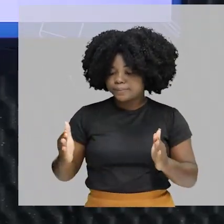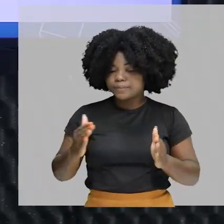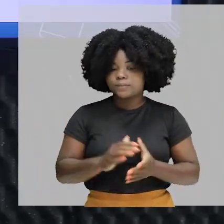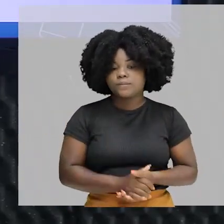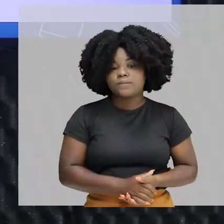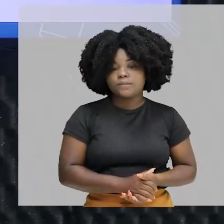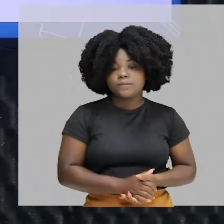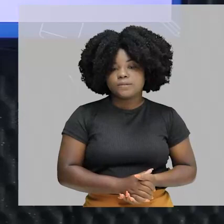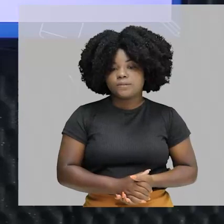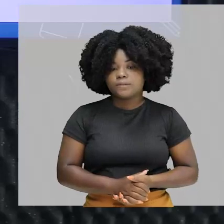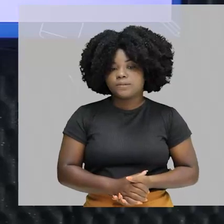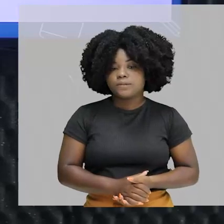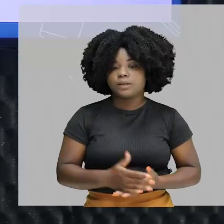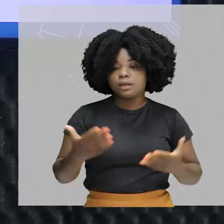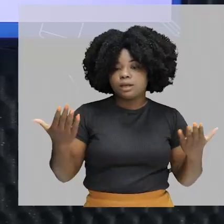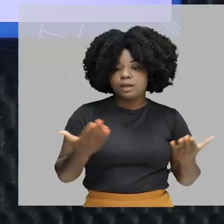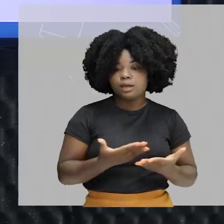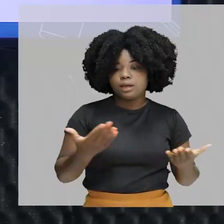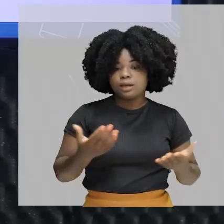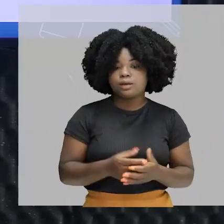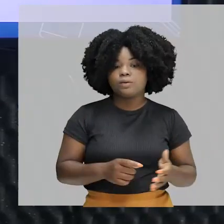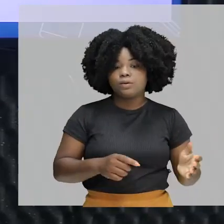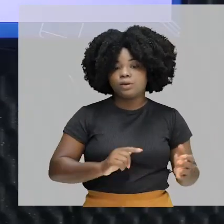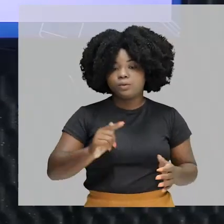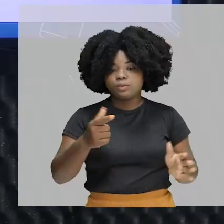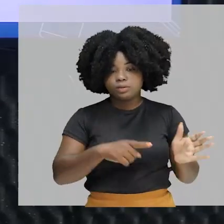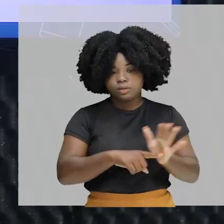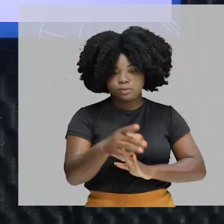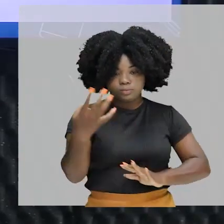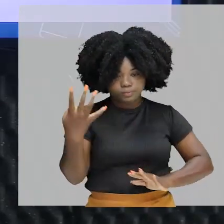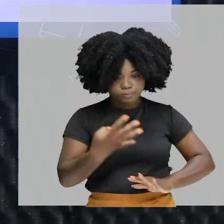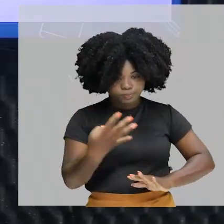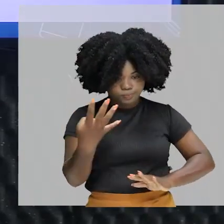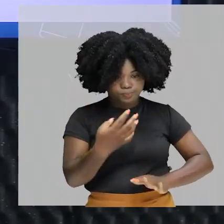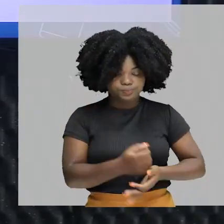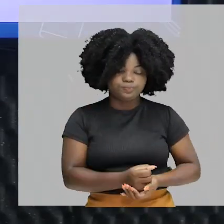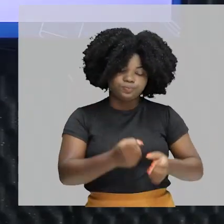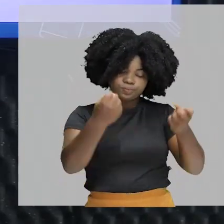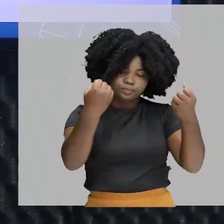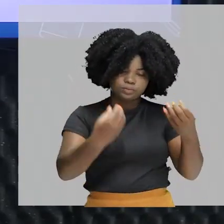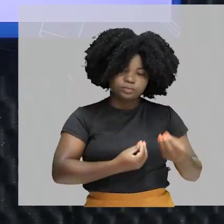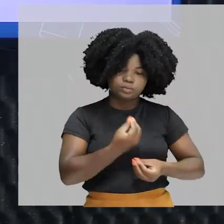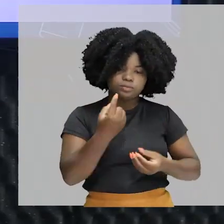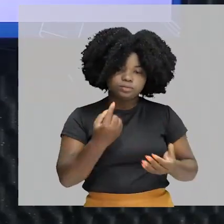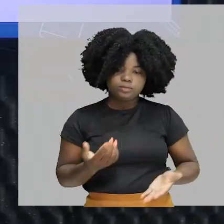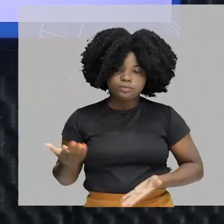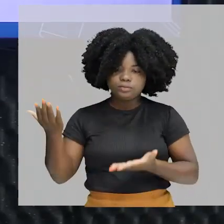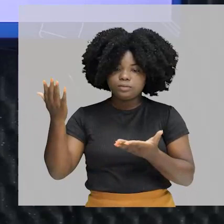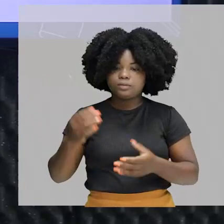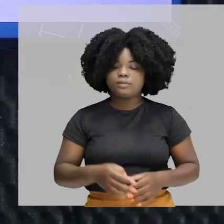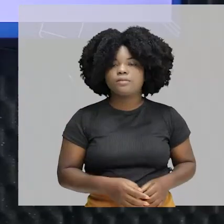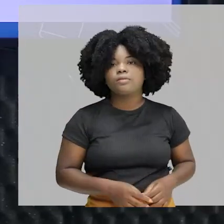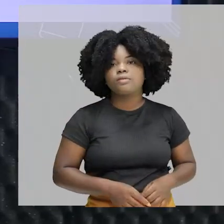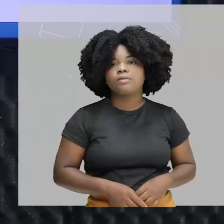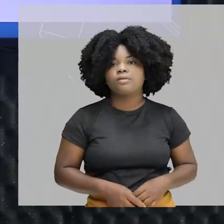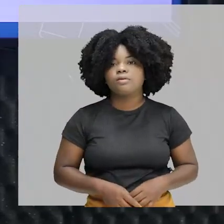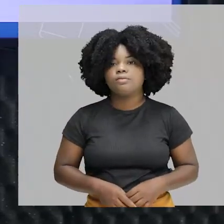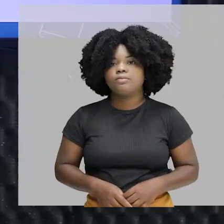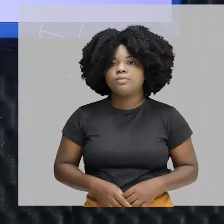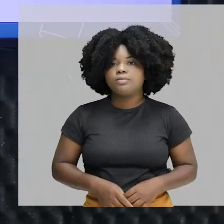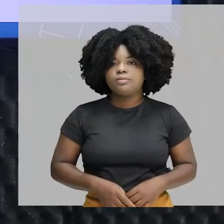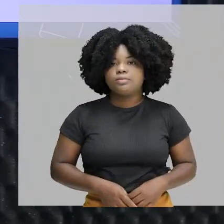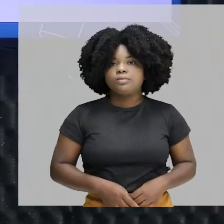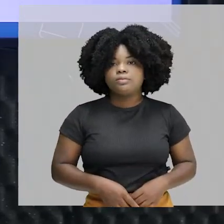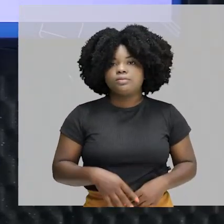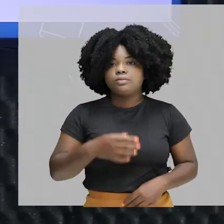Então, passamos agora para mais uma questão e o enunciado diz o seguinte: